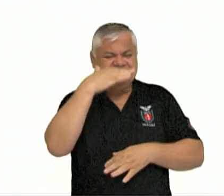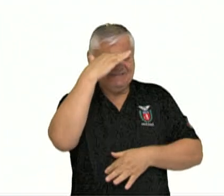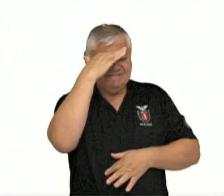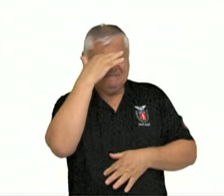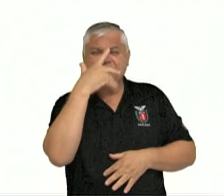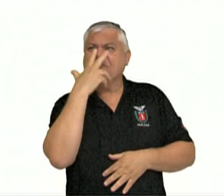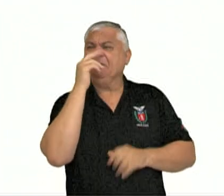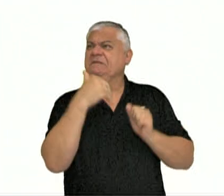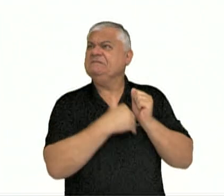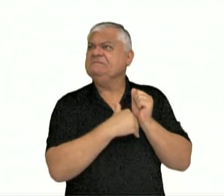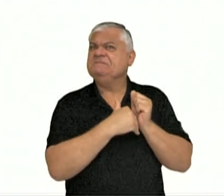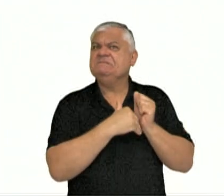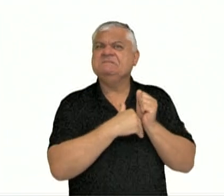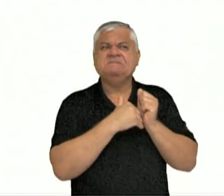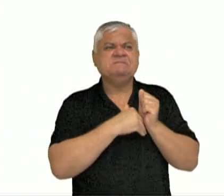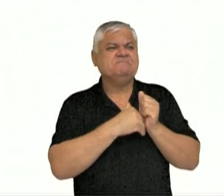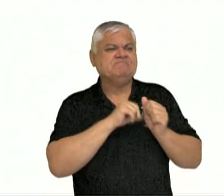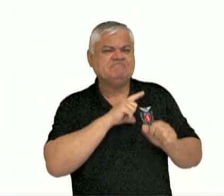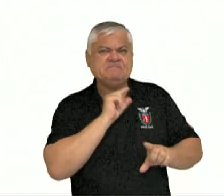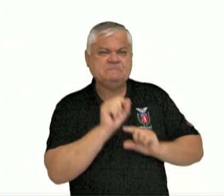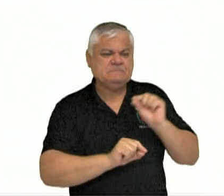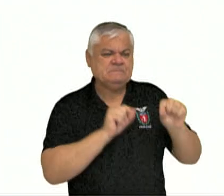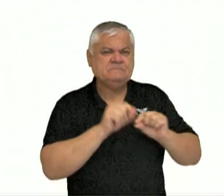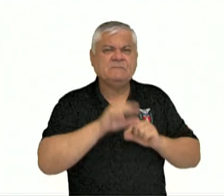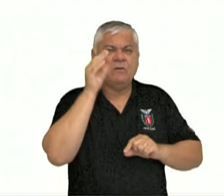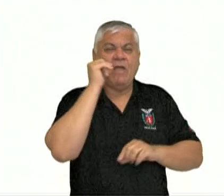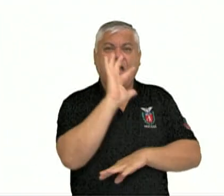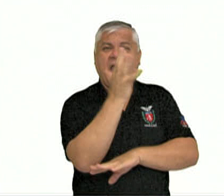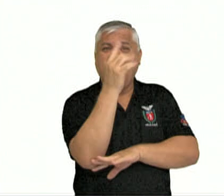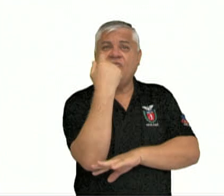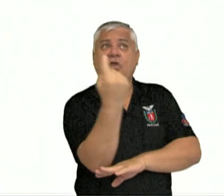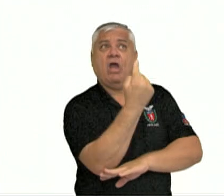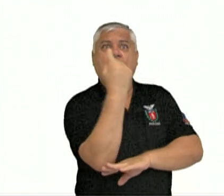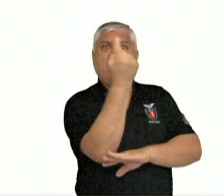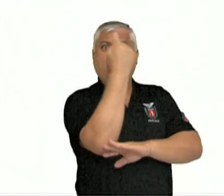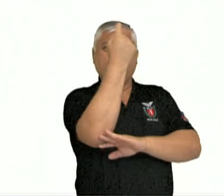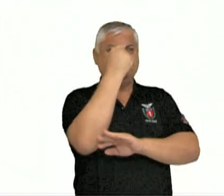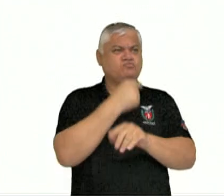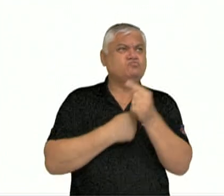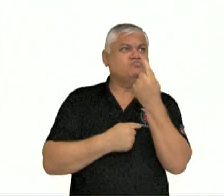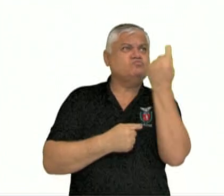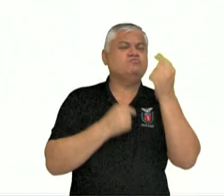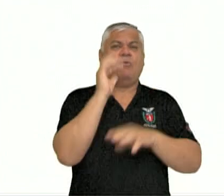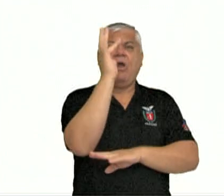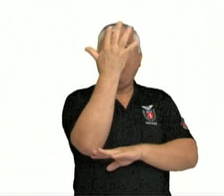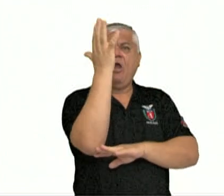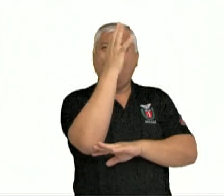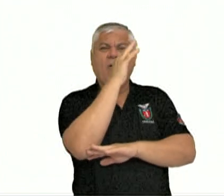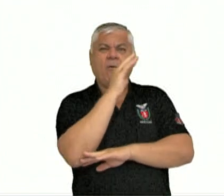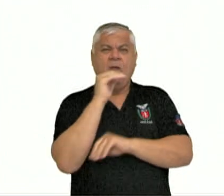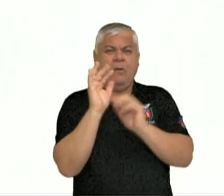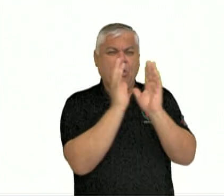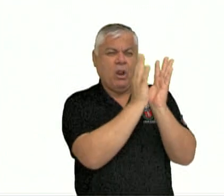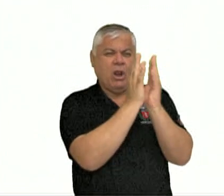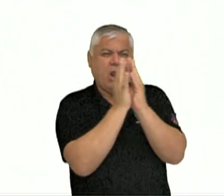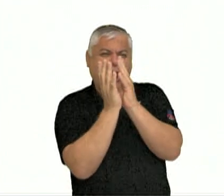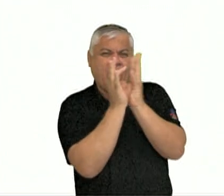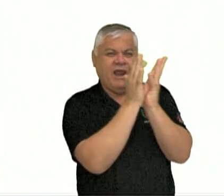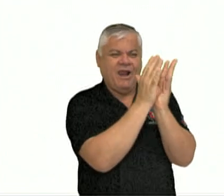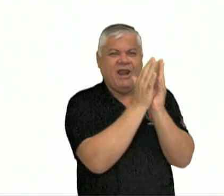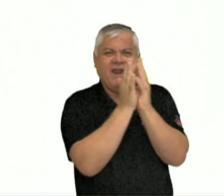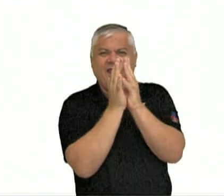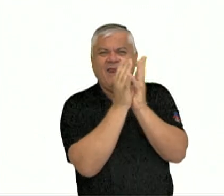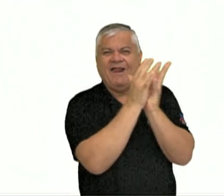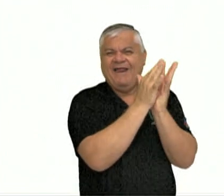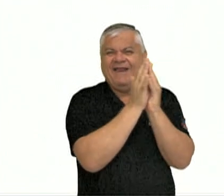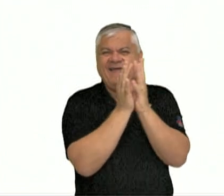cheia de mistérios sob as copas altíssimas das árvores. E as árvores eram tão juntas umas às outras que davam